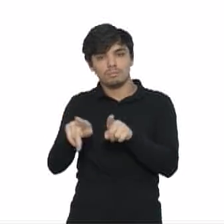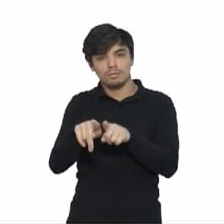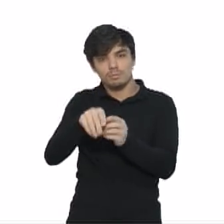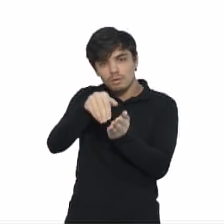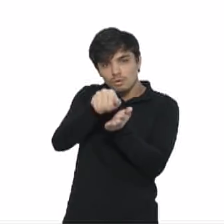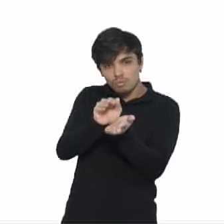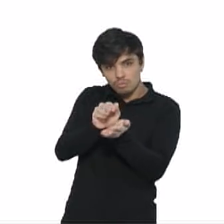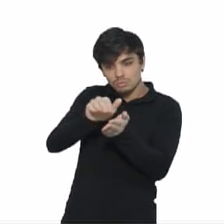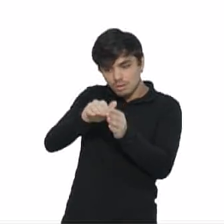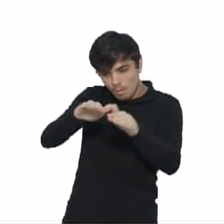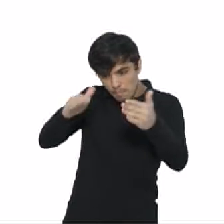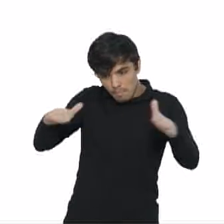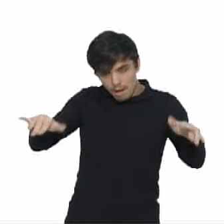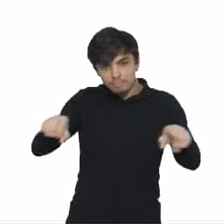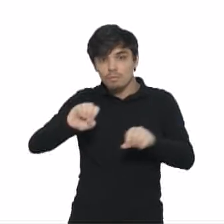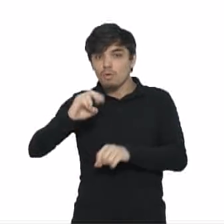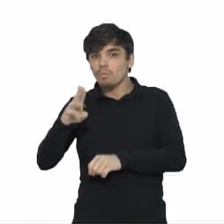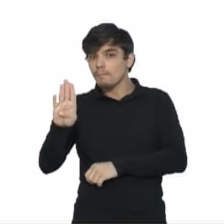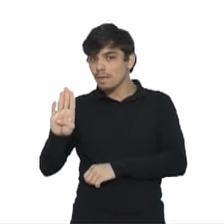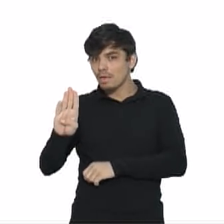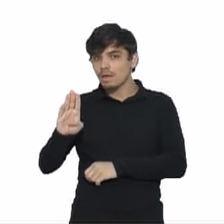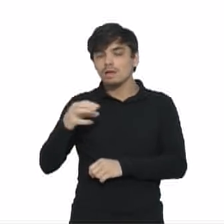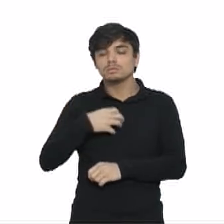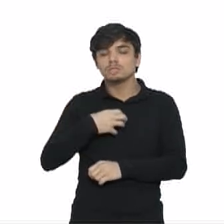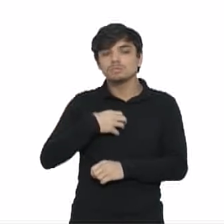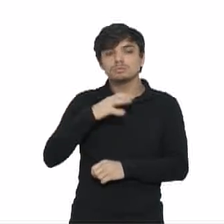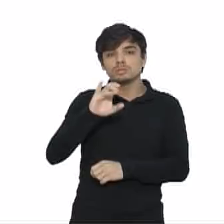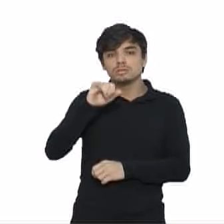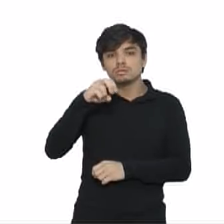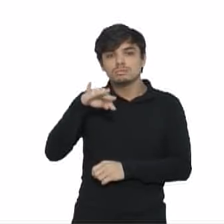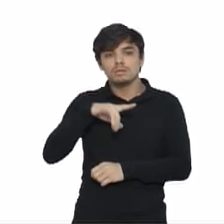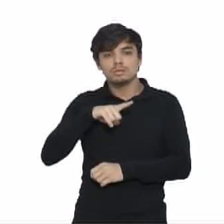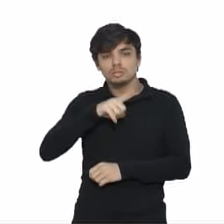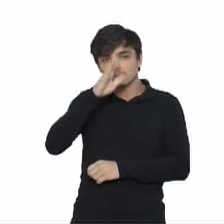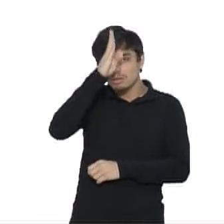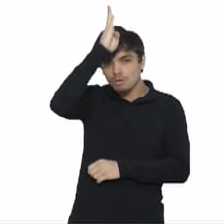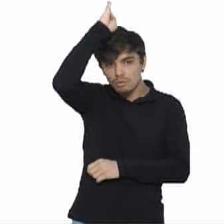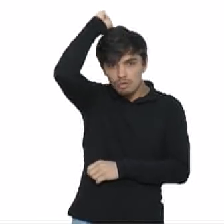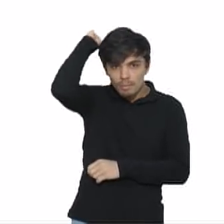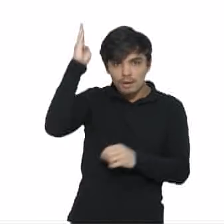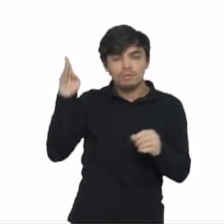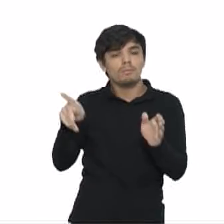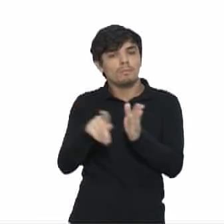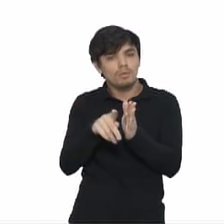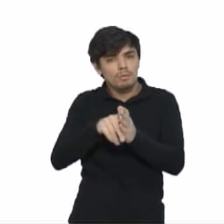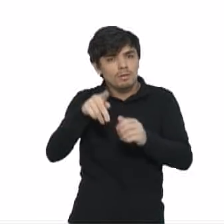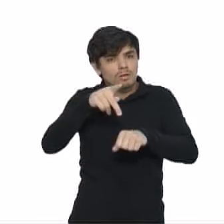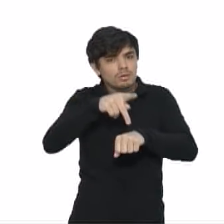marinhas. Letra B, era um tipo de cimento obtido pelos romanos através das cinzas